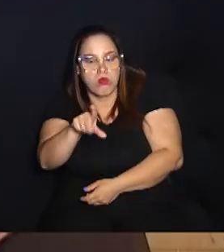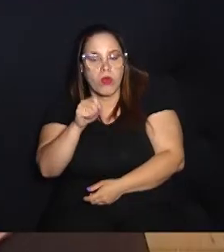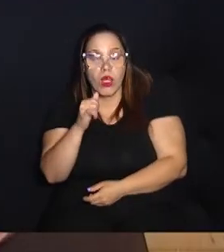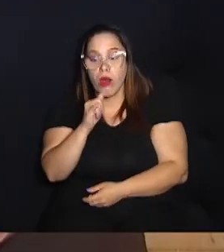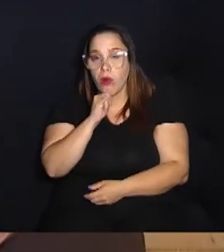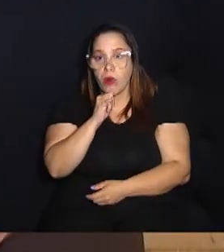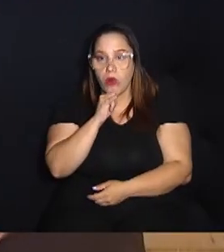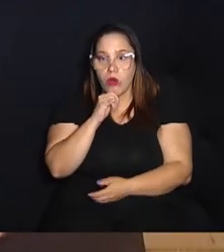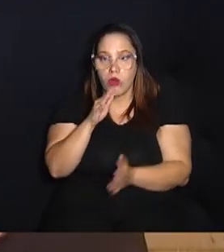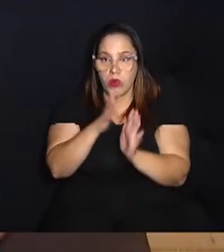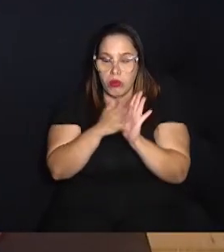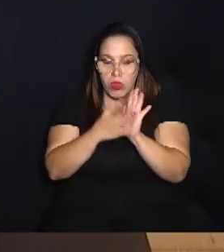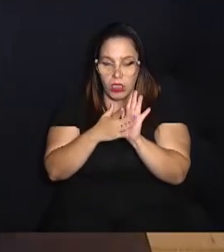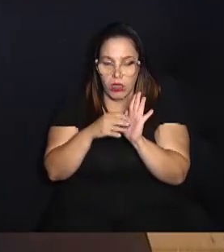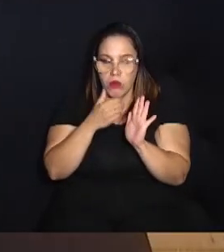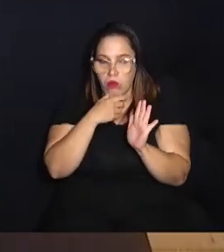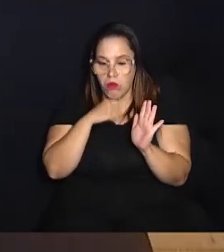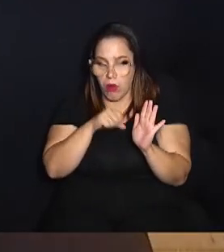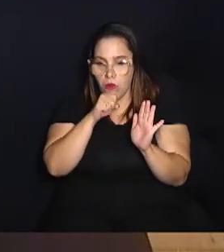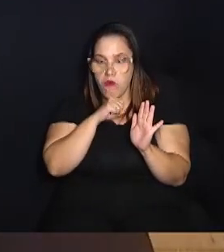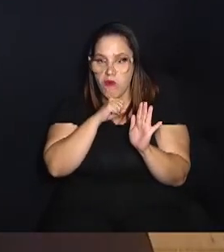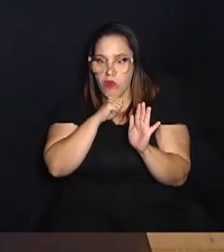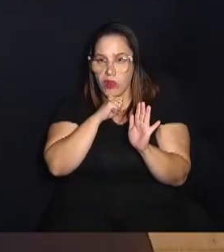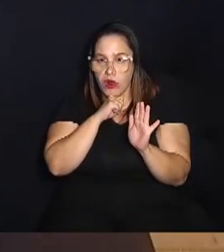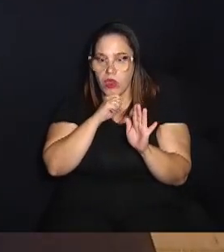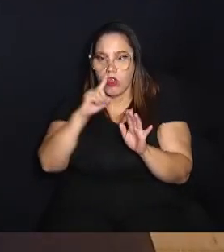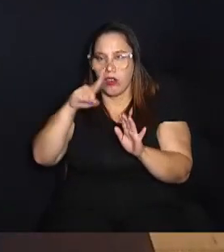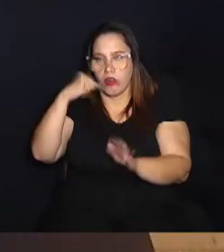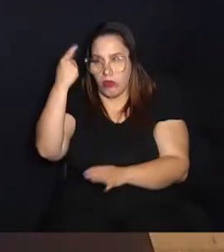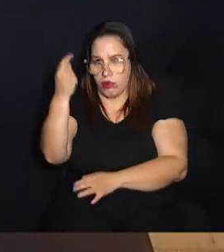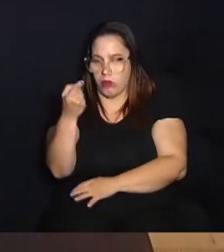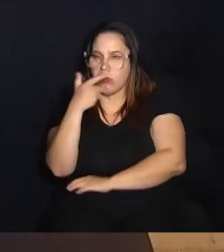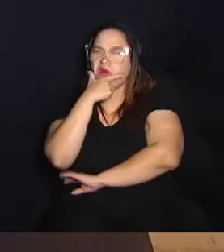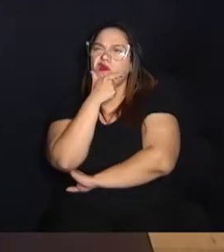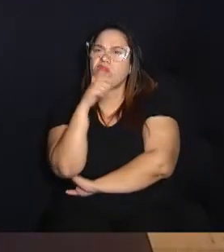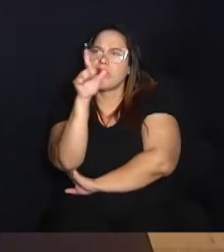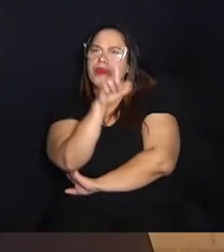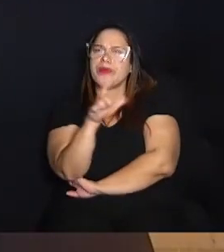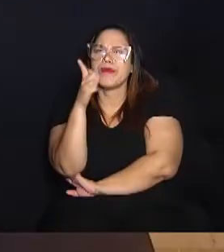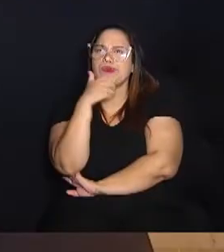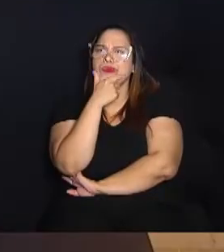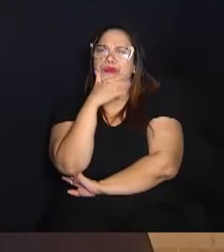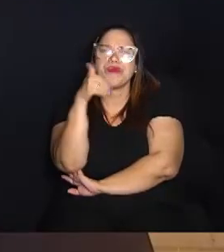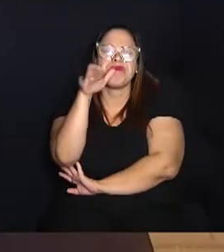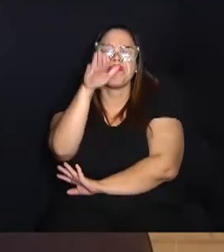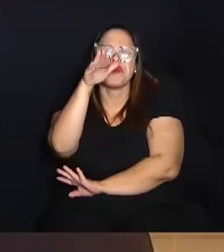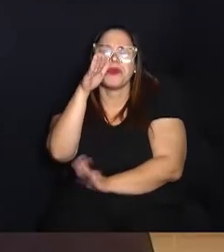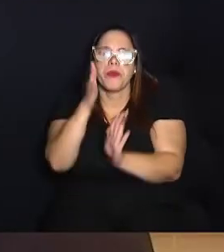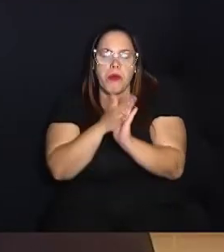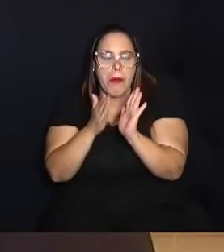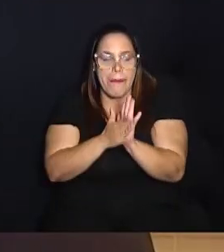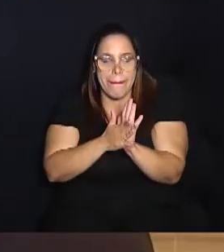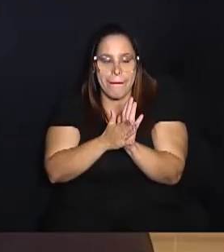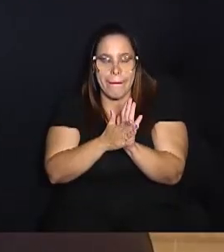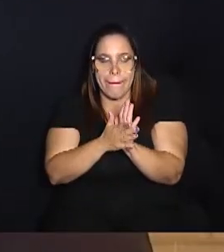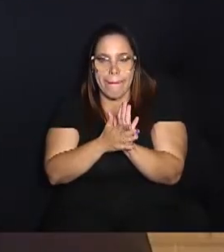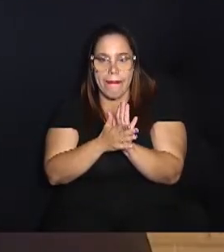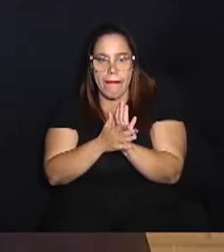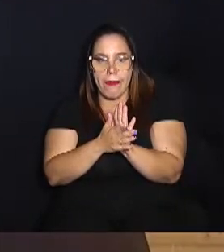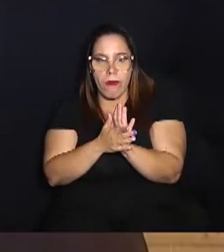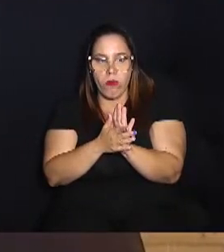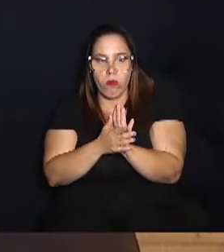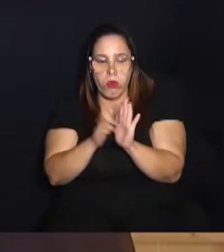exemplo o método Paulo Freire. Lógico que depois foi muito mais do que um método, mas quando se deu